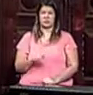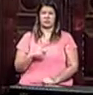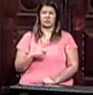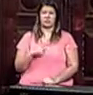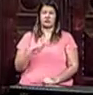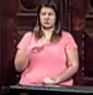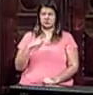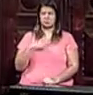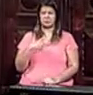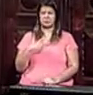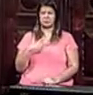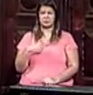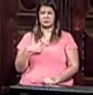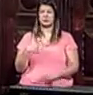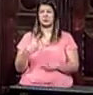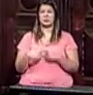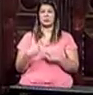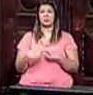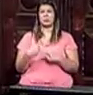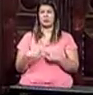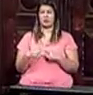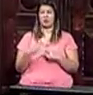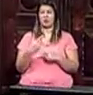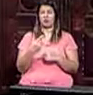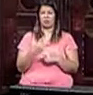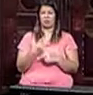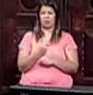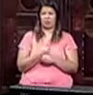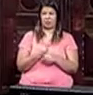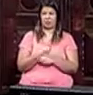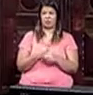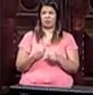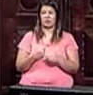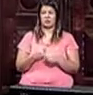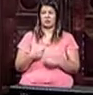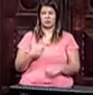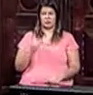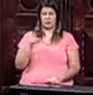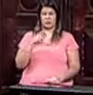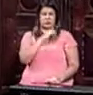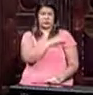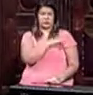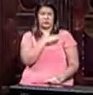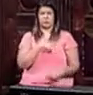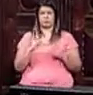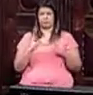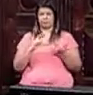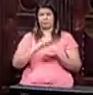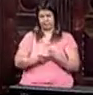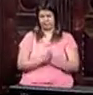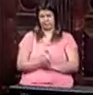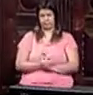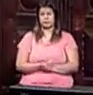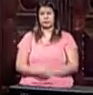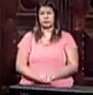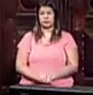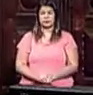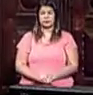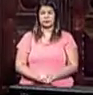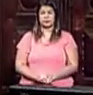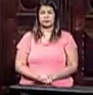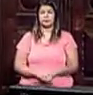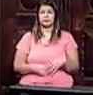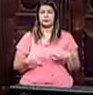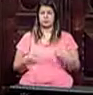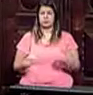Rio e, porque ama tanto o Rio, trata a chibata, né? Dizendo